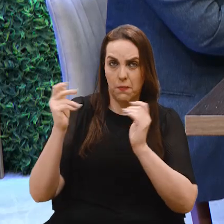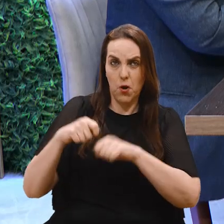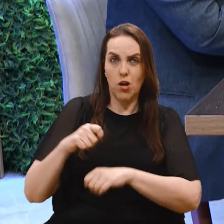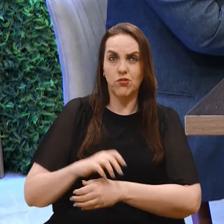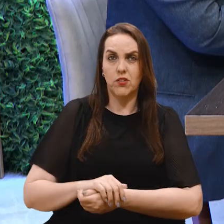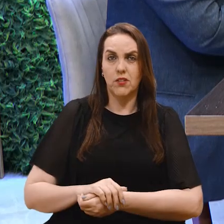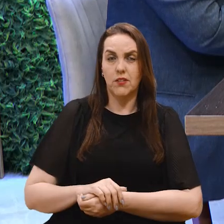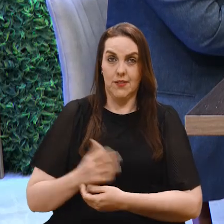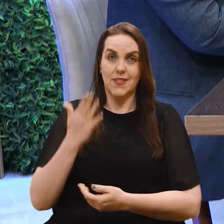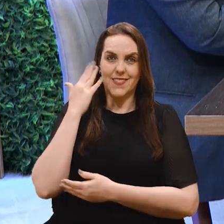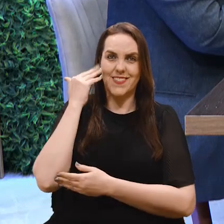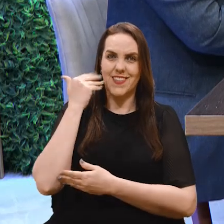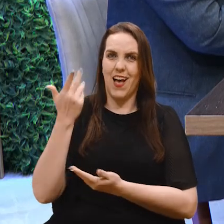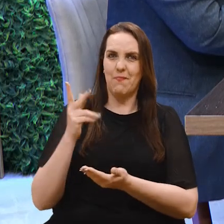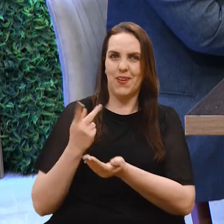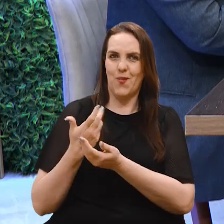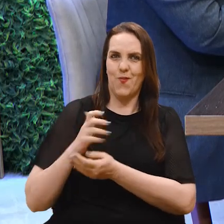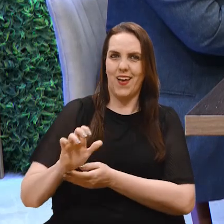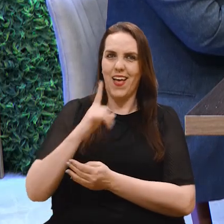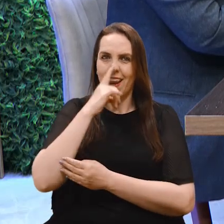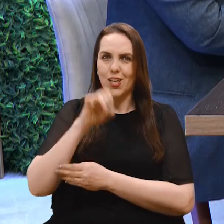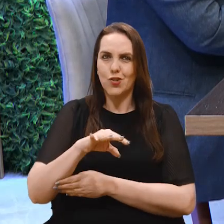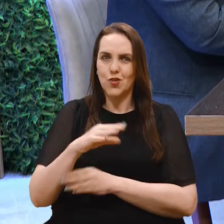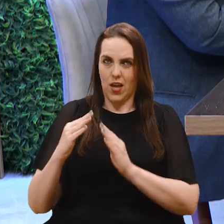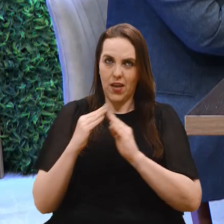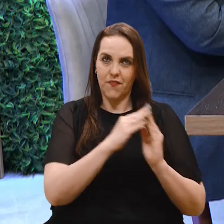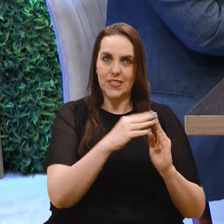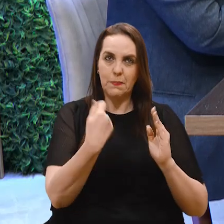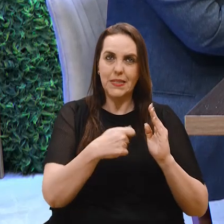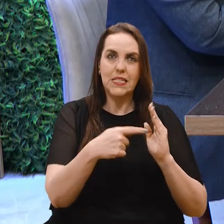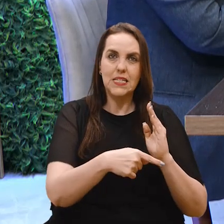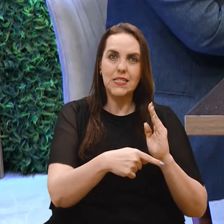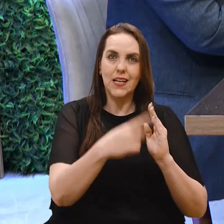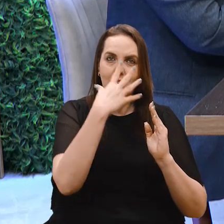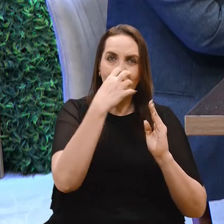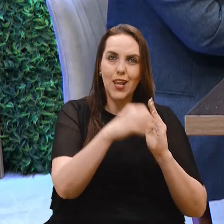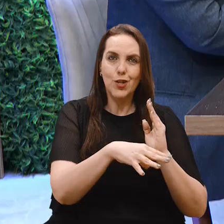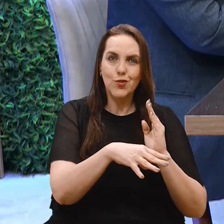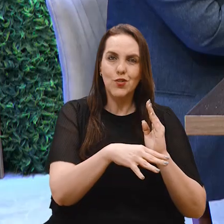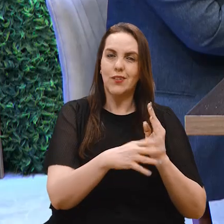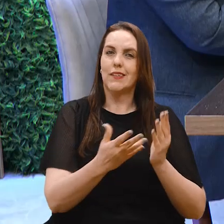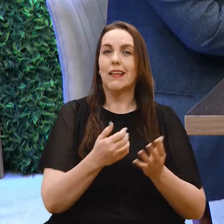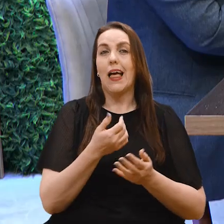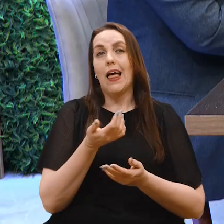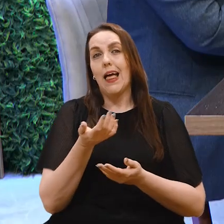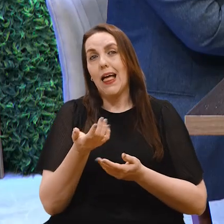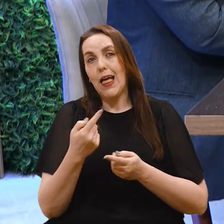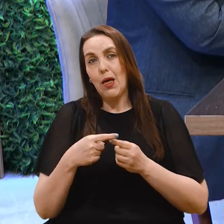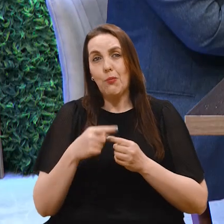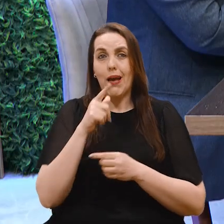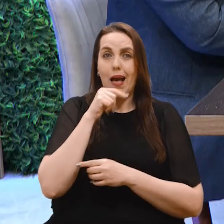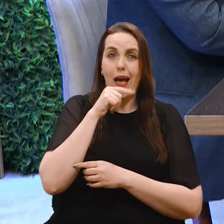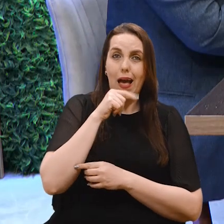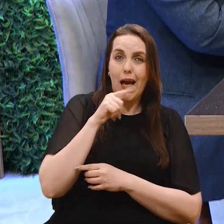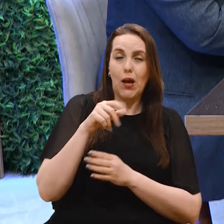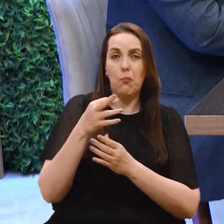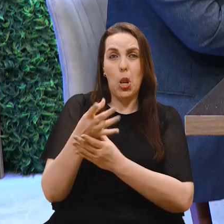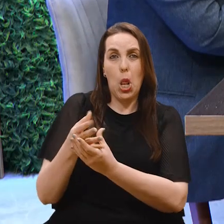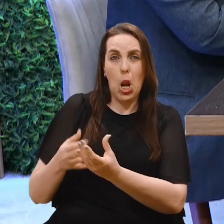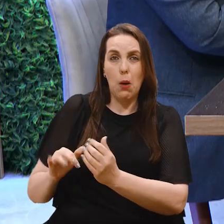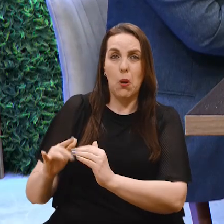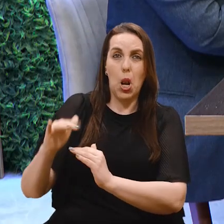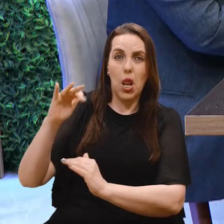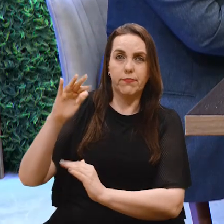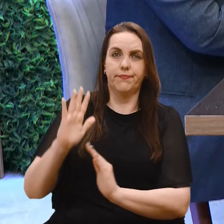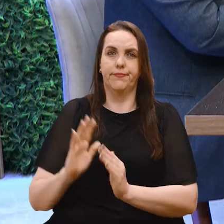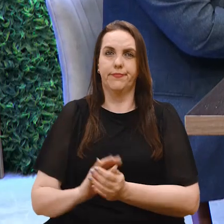Ele já sabe que ele não quer. Mas por que o vizinho tem que ter isso? E aí eles vão lá, ligam, entrou água aqui, tá correndo, o banheiro tá entupido. Aí tu vai lá